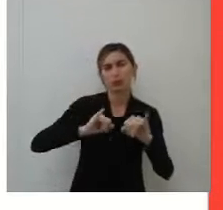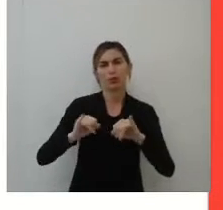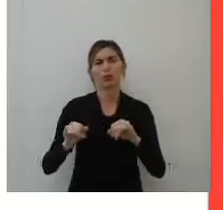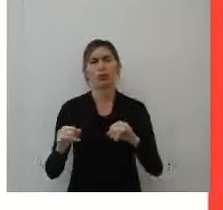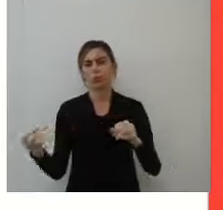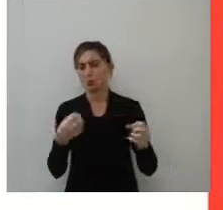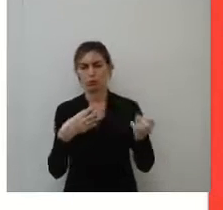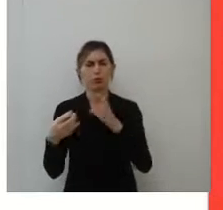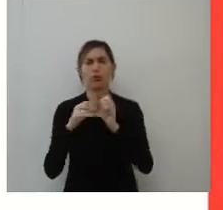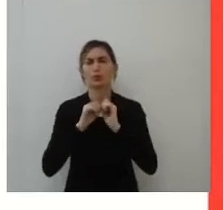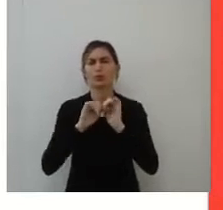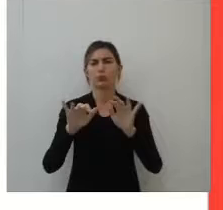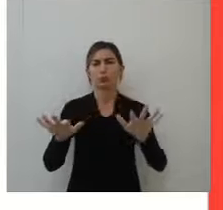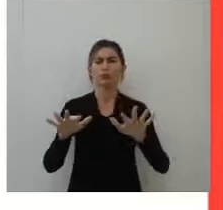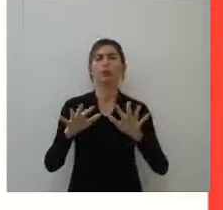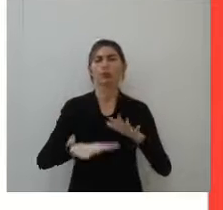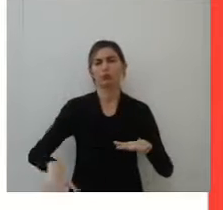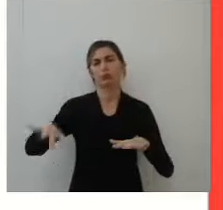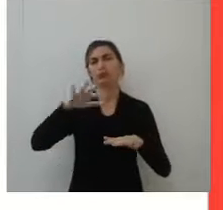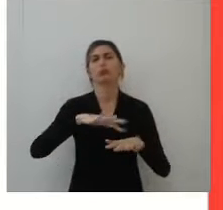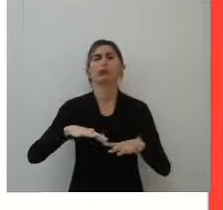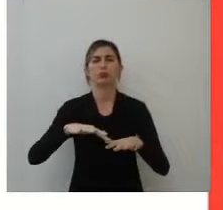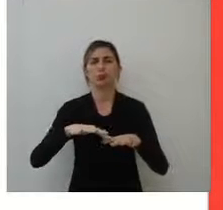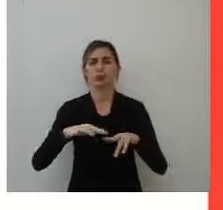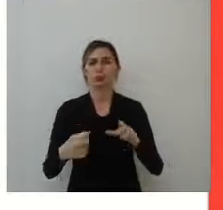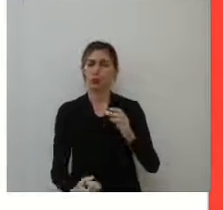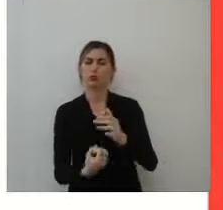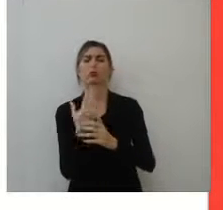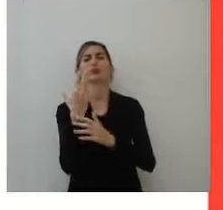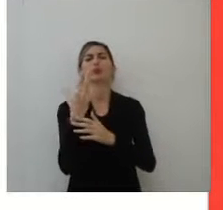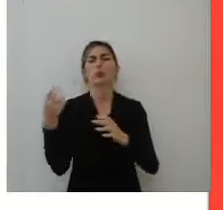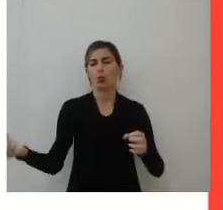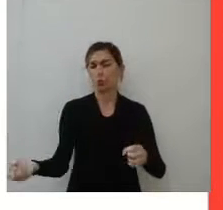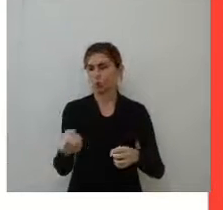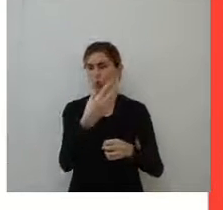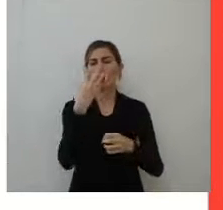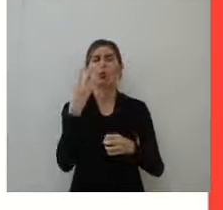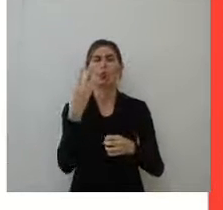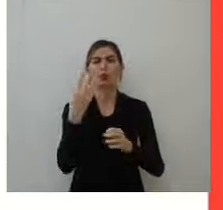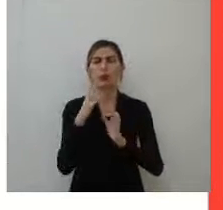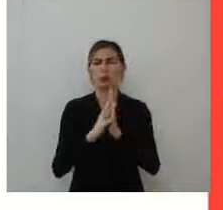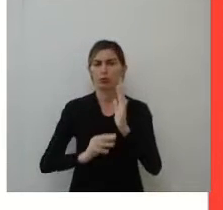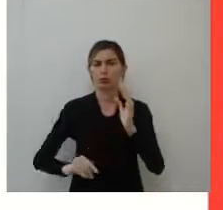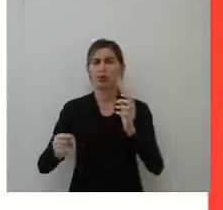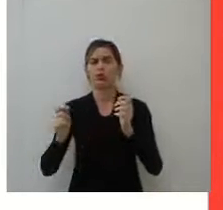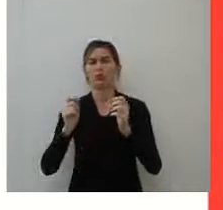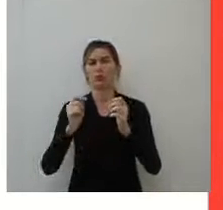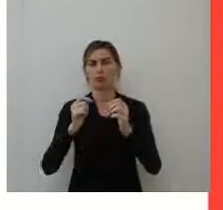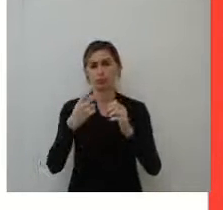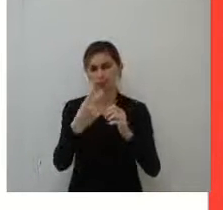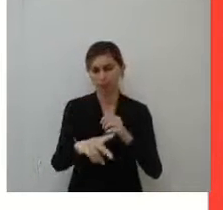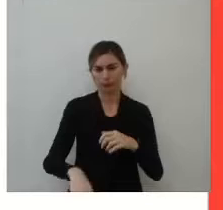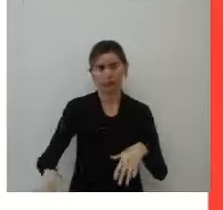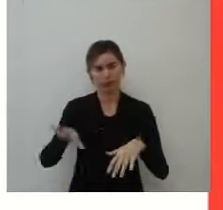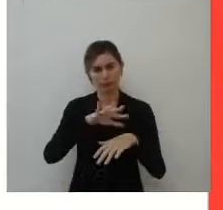da nova dimensão ao espaço e cria uma nova forma de agir sobre eles,